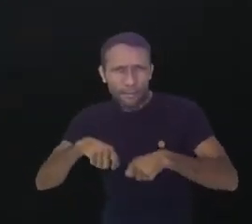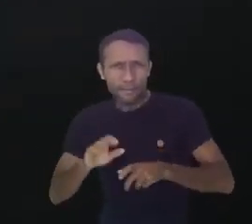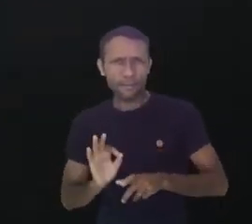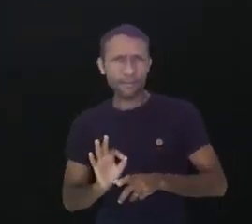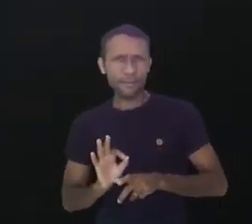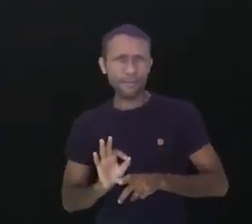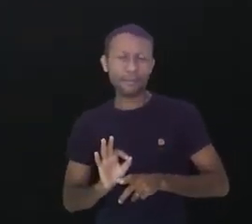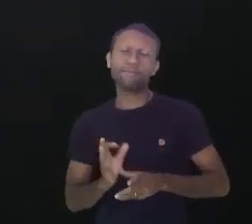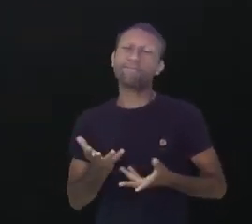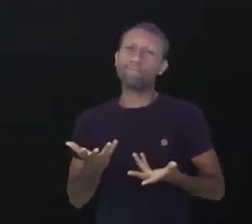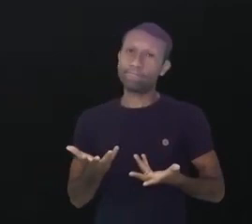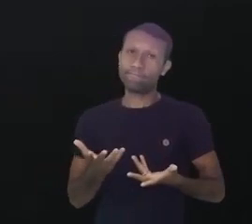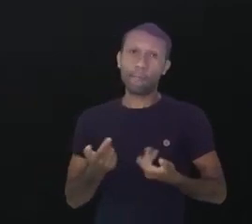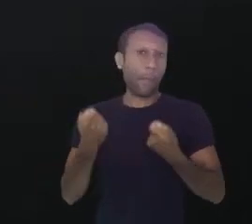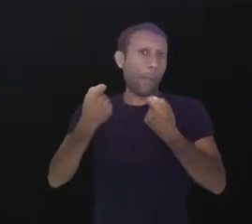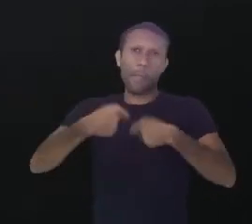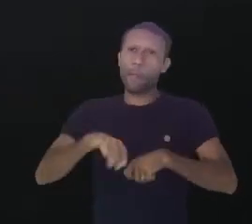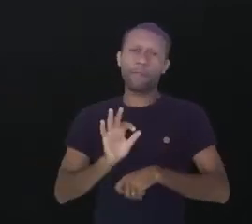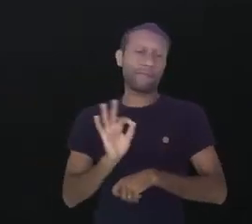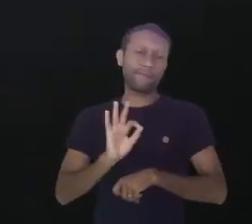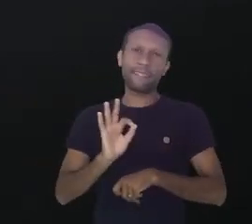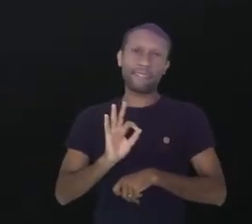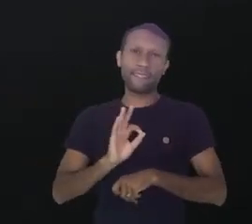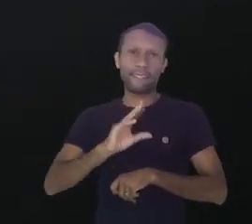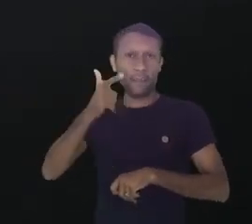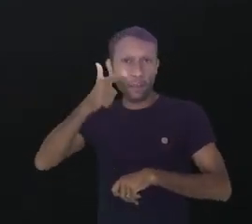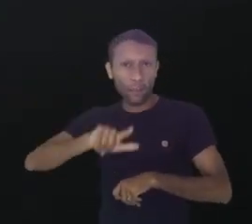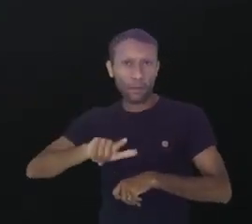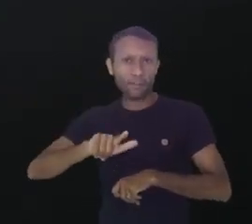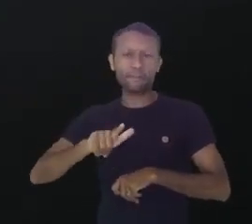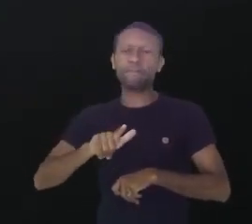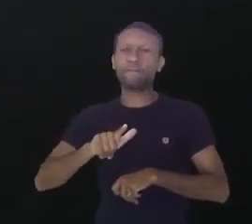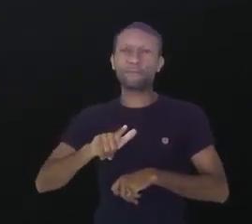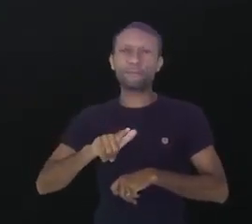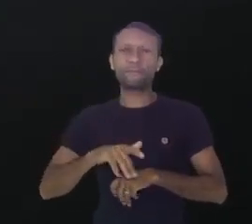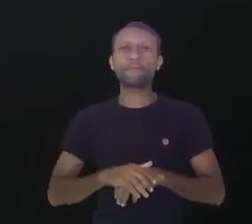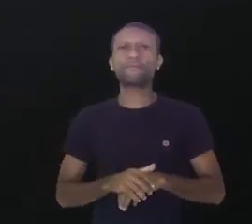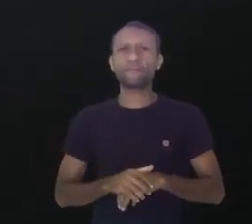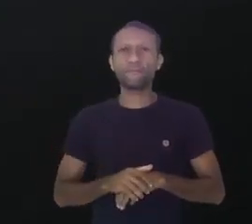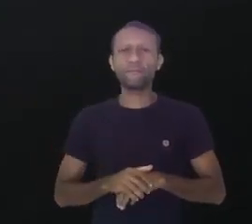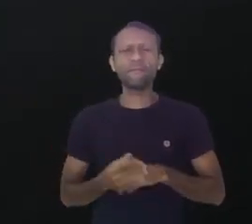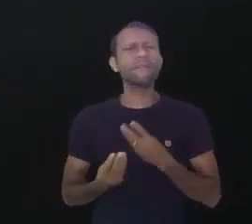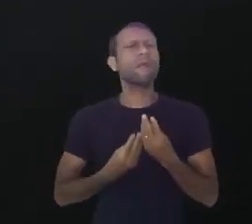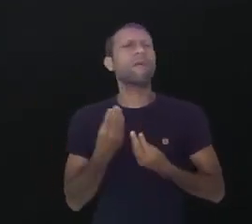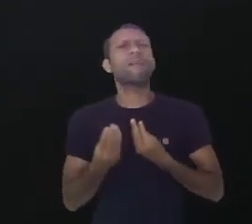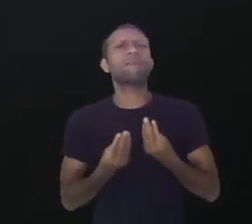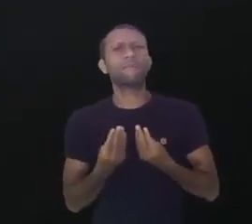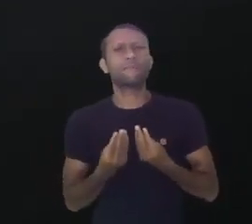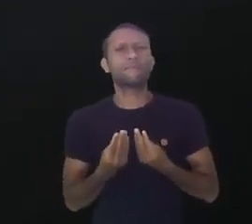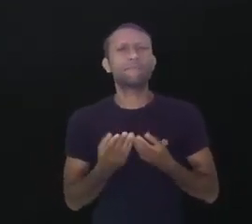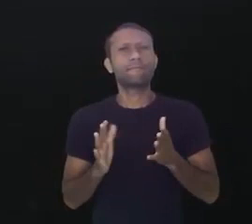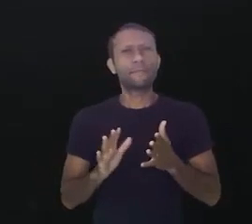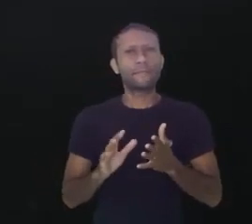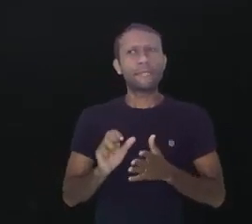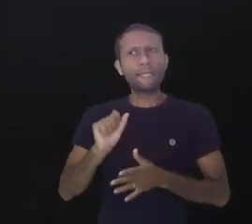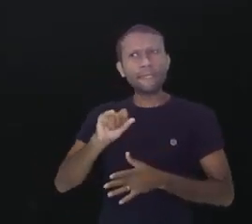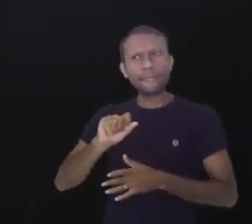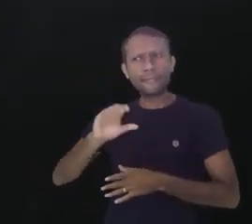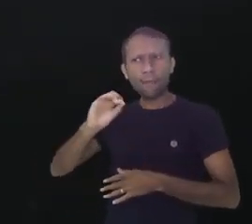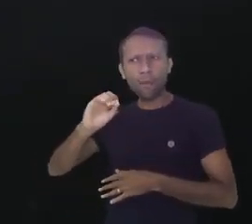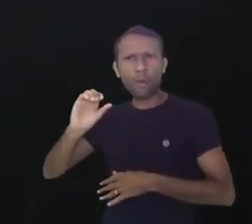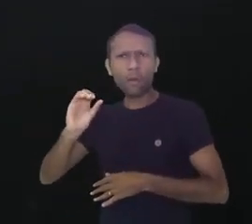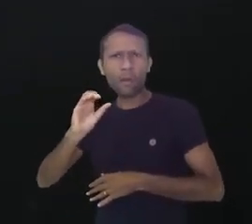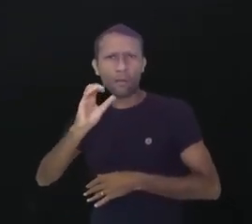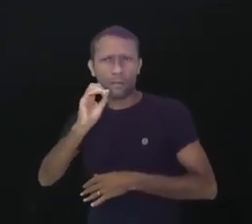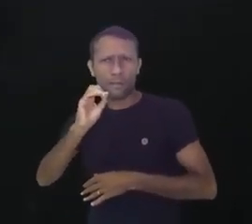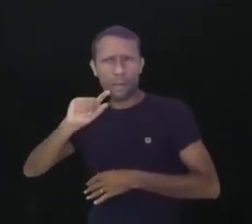como eu já fiz isso uma vez, a gente não repete de novo. A gente não vai fazer isso novamente. Como assim? Opa, eu coloquei o